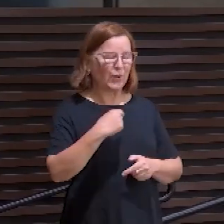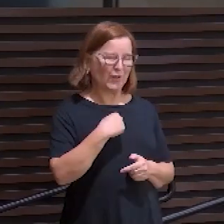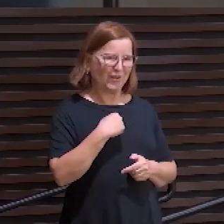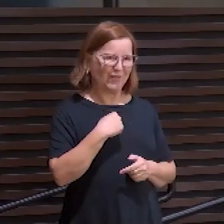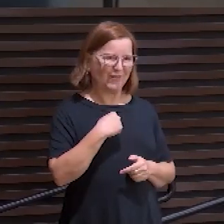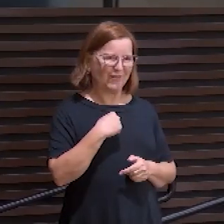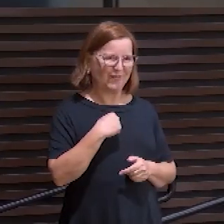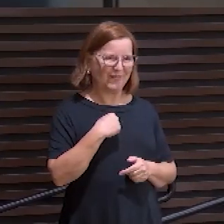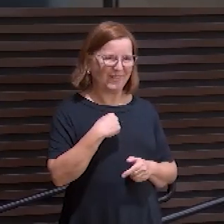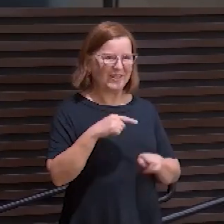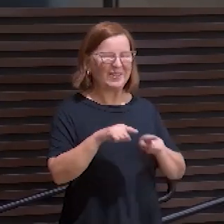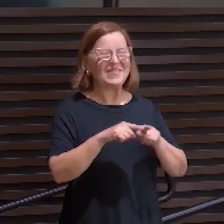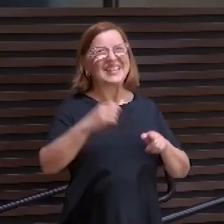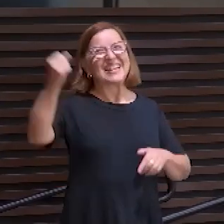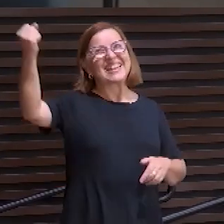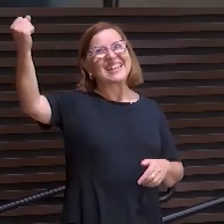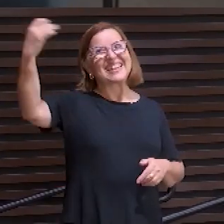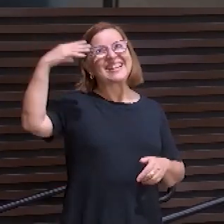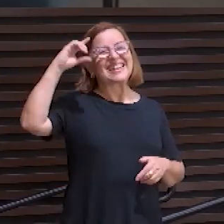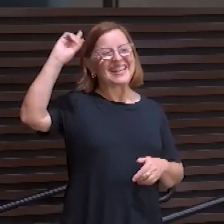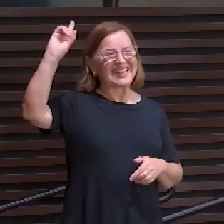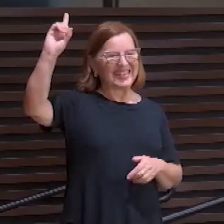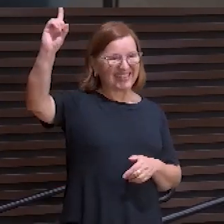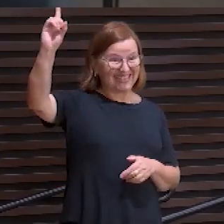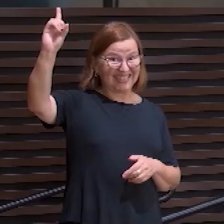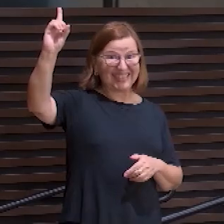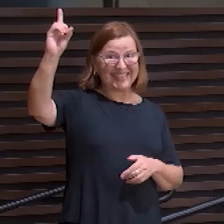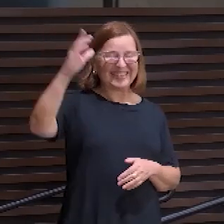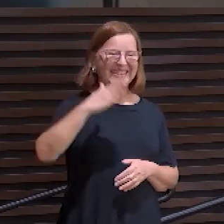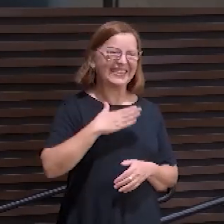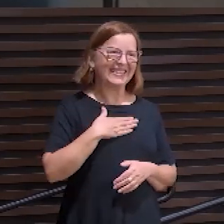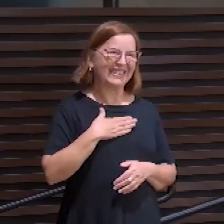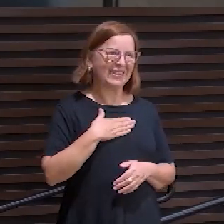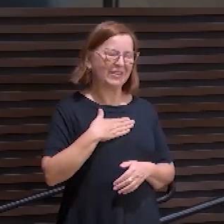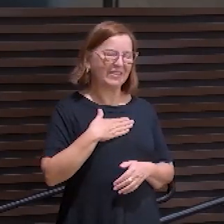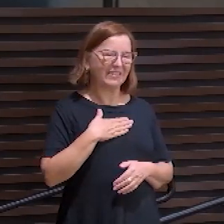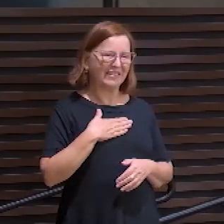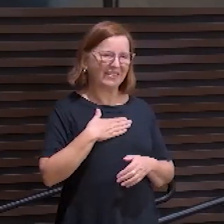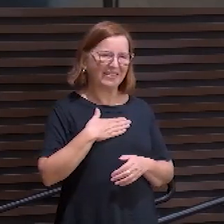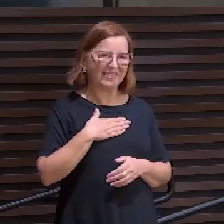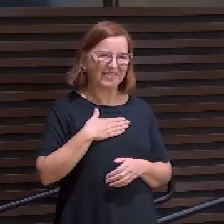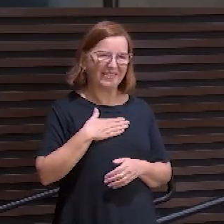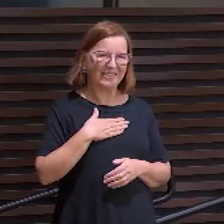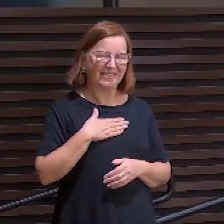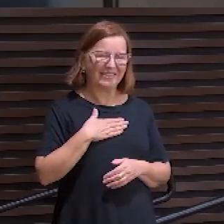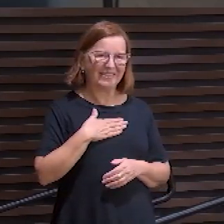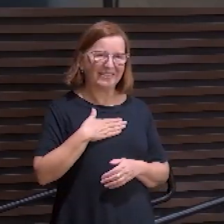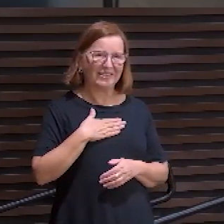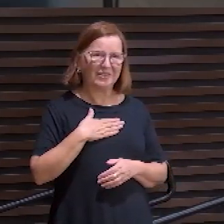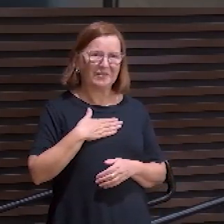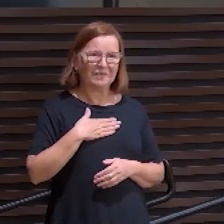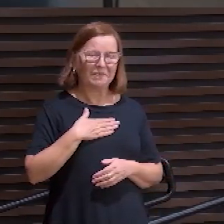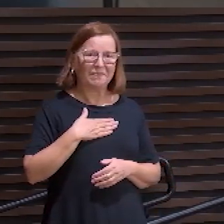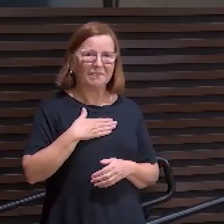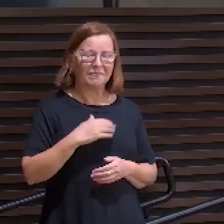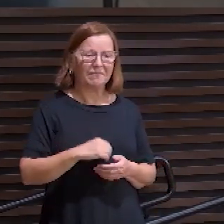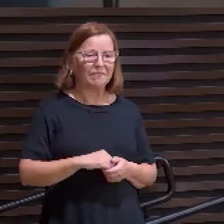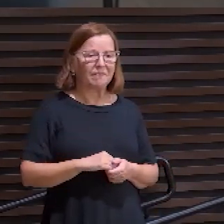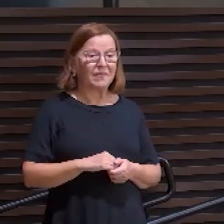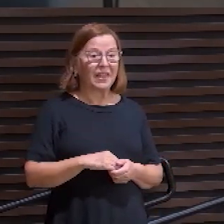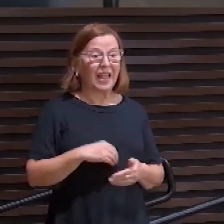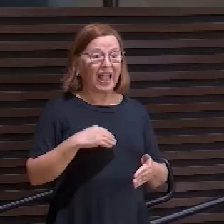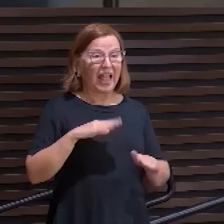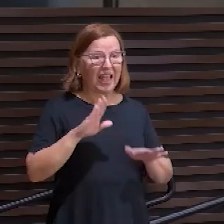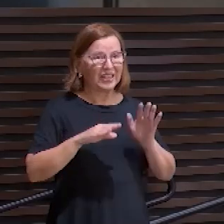a graça de Deus em mim. Você entendeu? A gente fica às vezes preocupado porque a